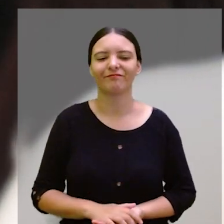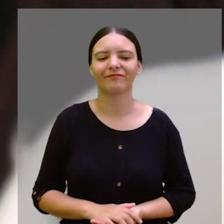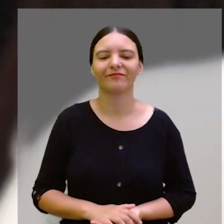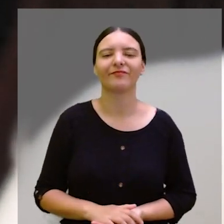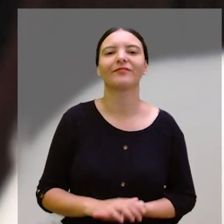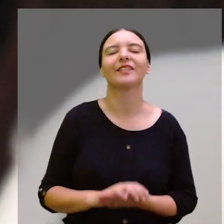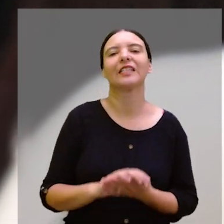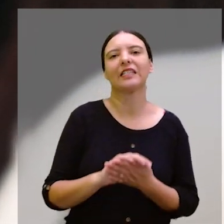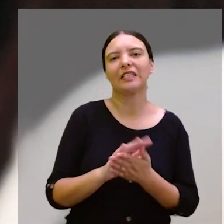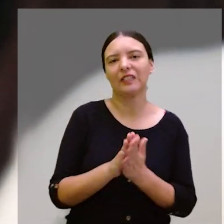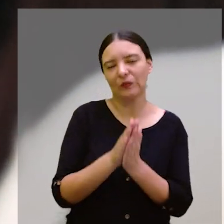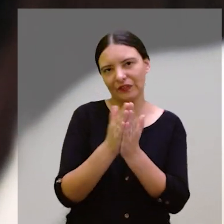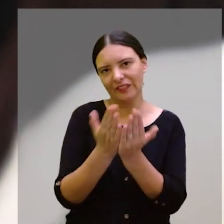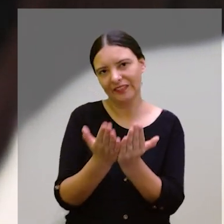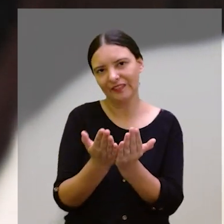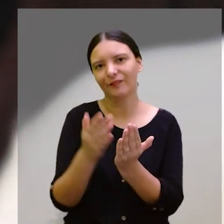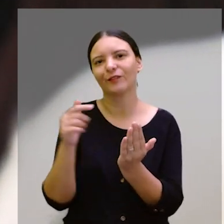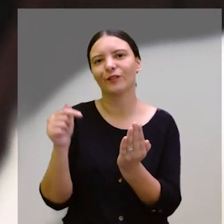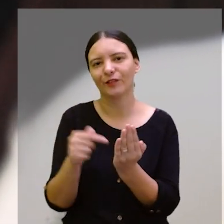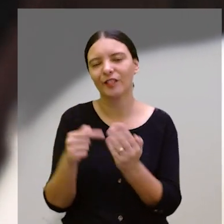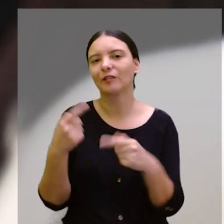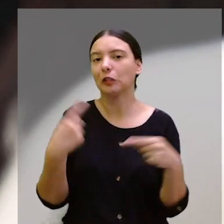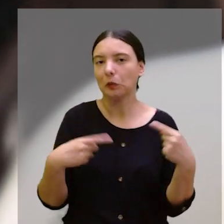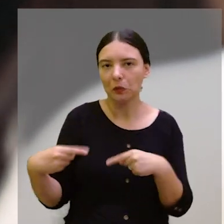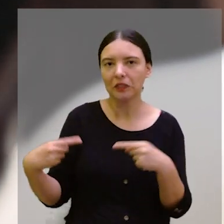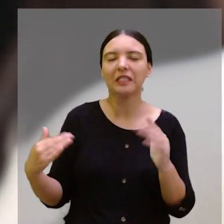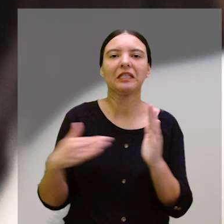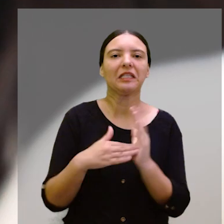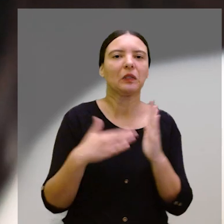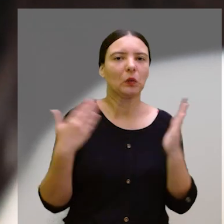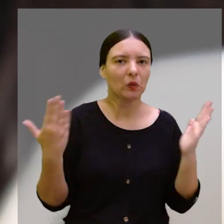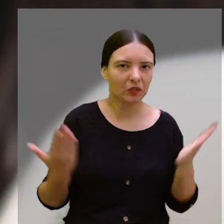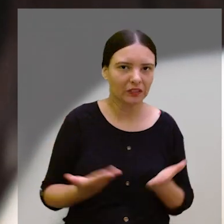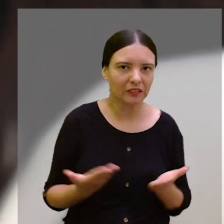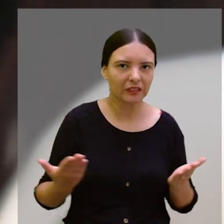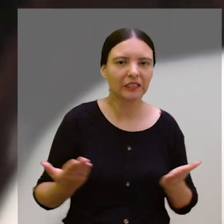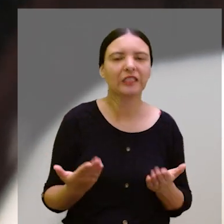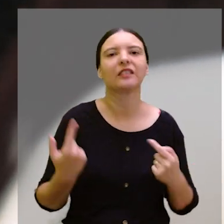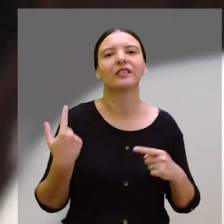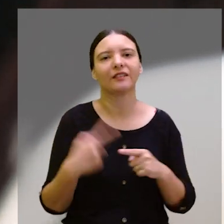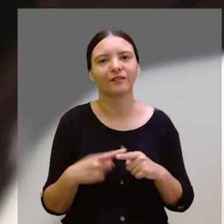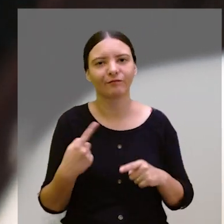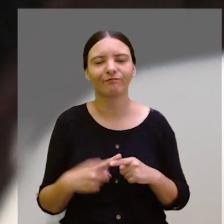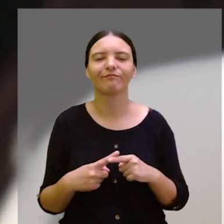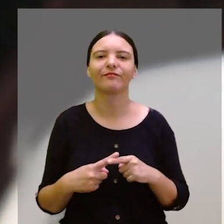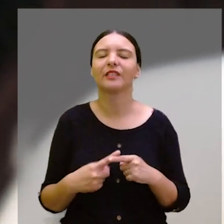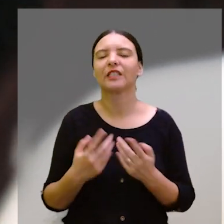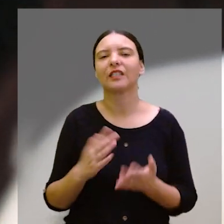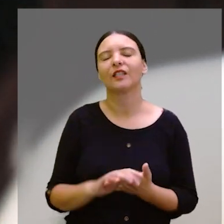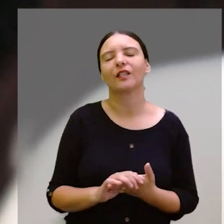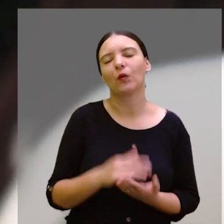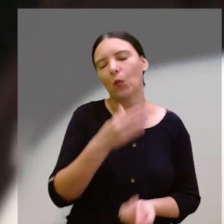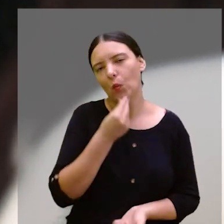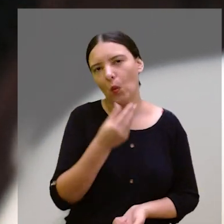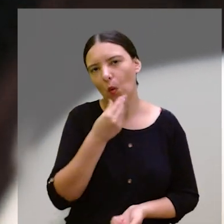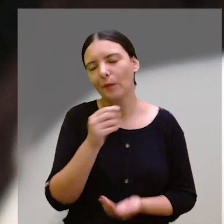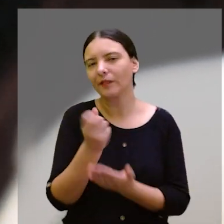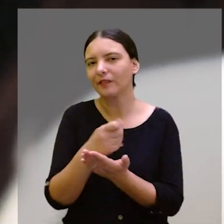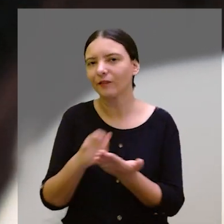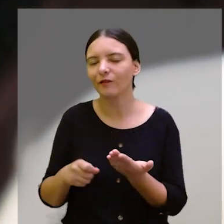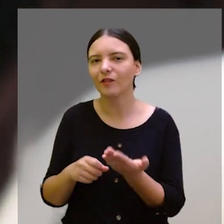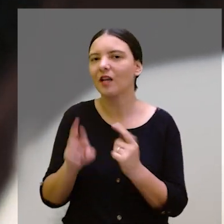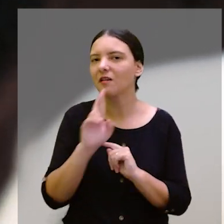essa obra do Machado de Assis ela é discutida até hoje, justamente porque o Machado de Assis deixa